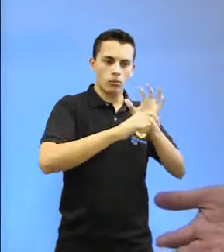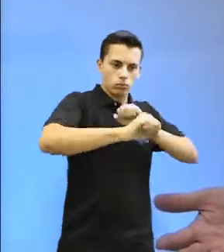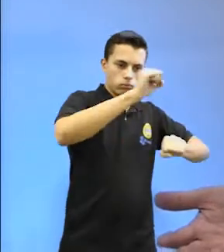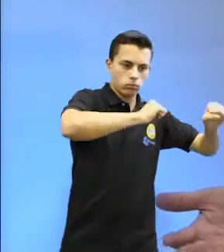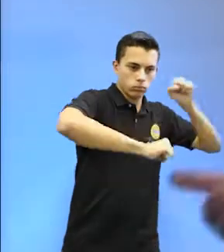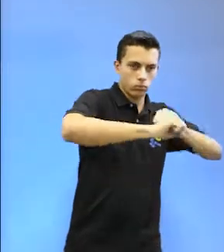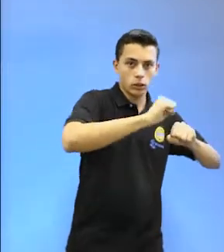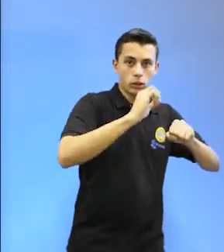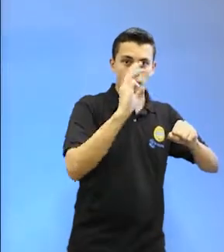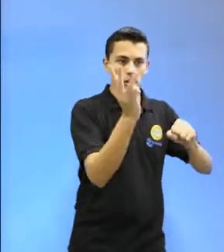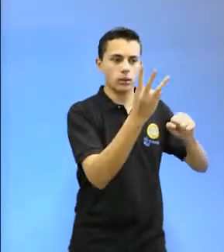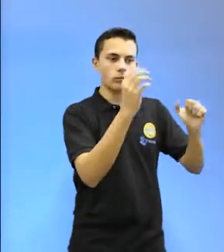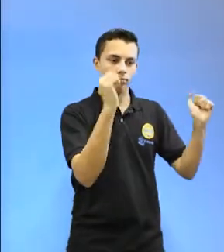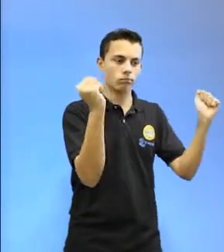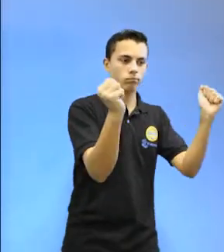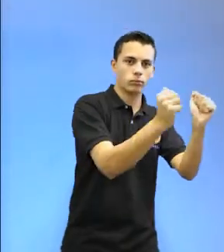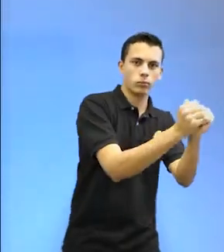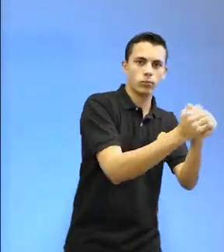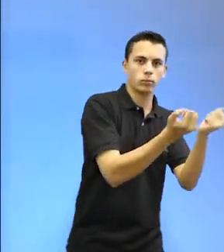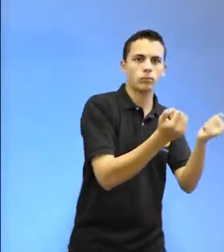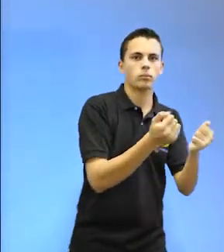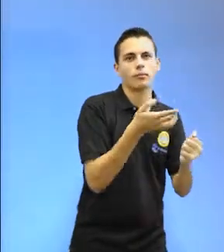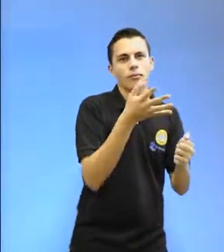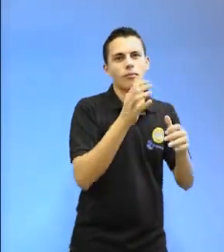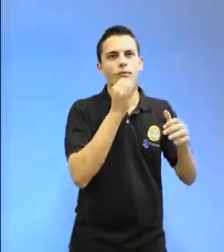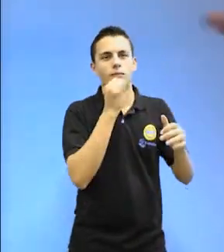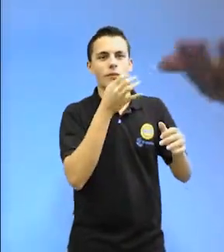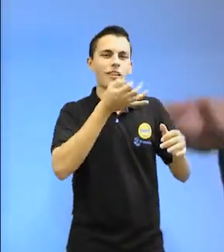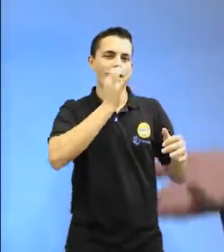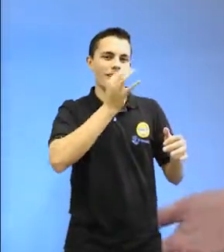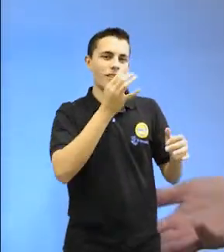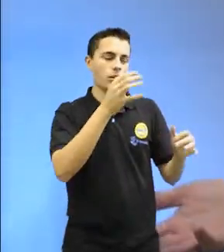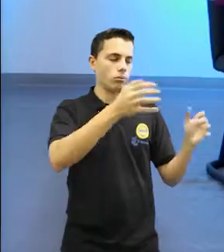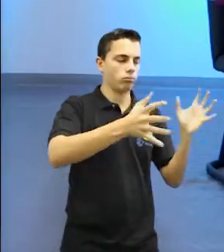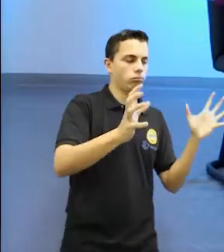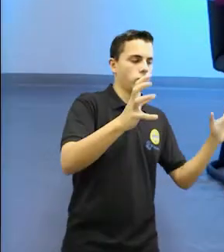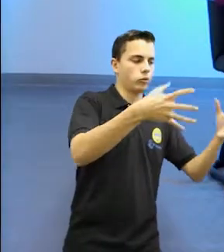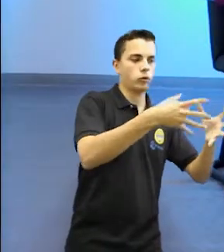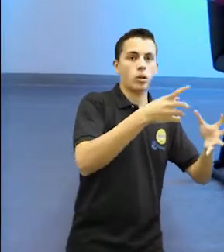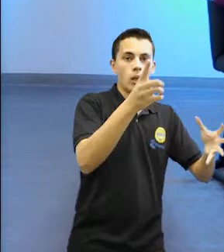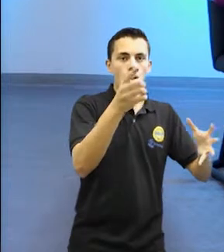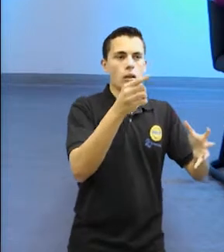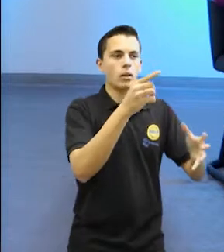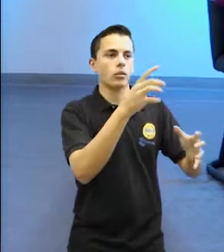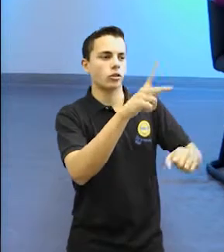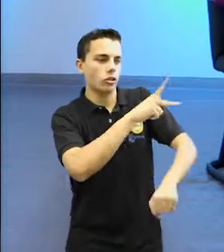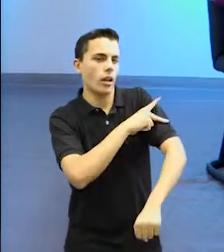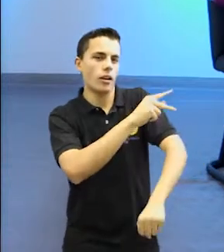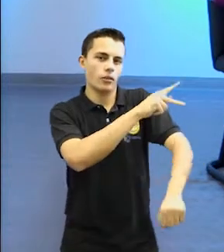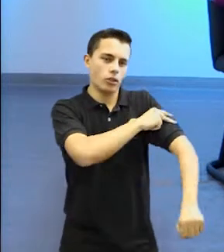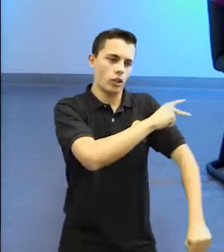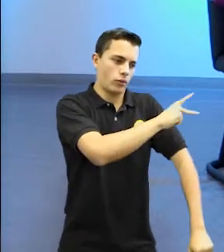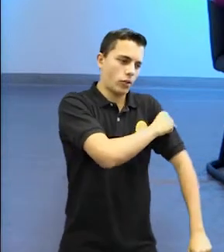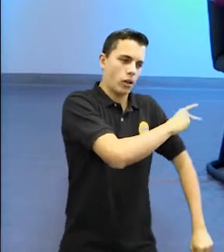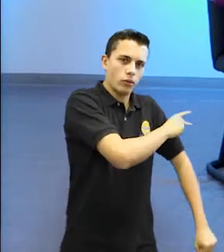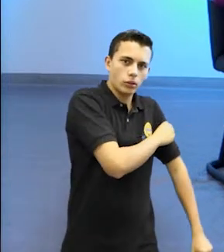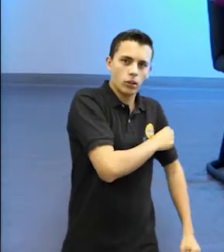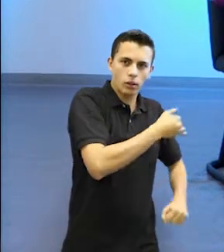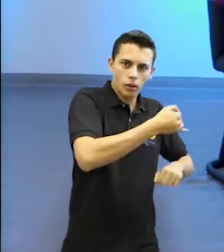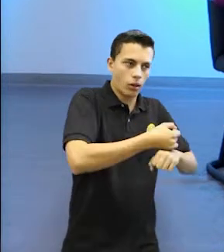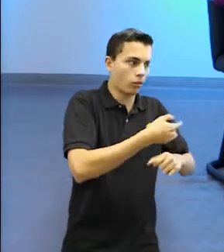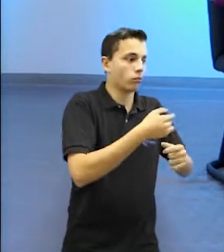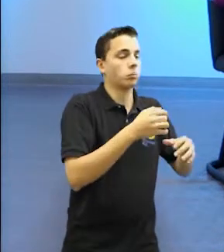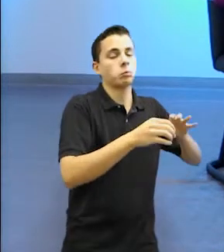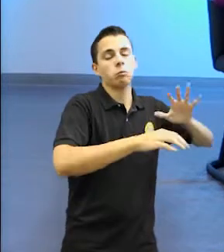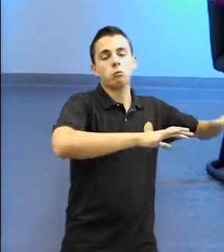informalmente, lógico, porque é no horário de trabalho, enquanto seus patrões estão, né, fora de casa, elas reúnem para bater um